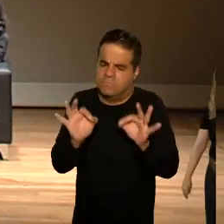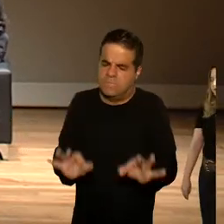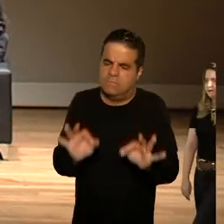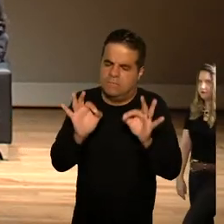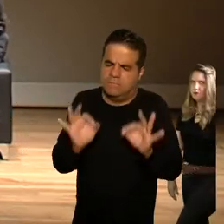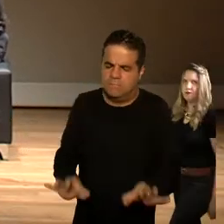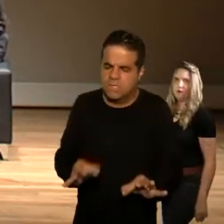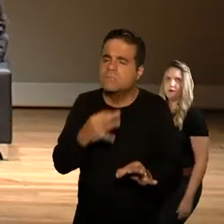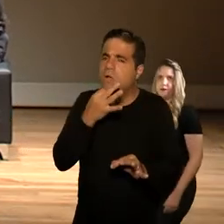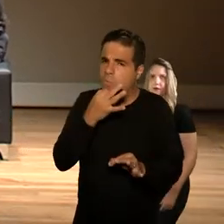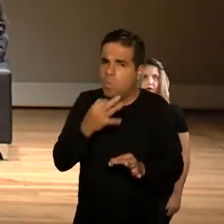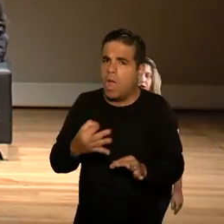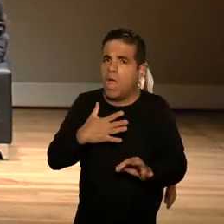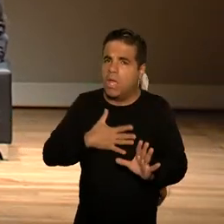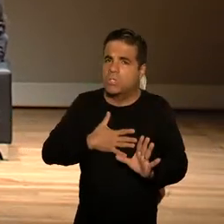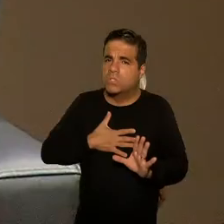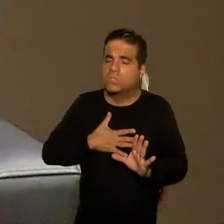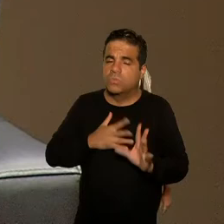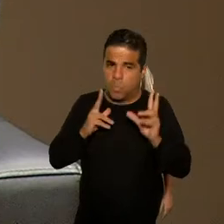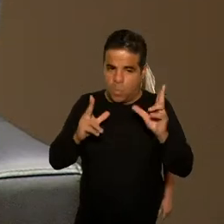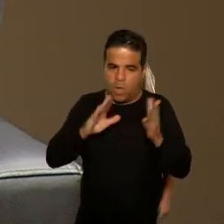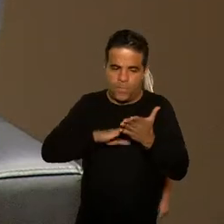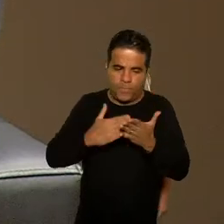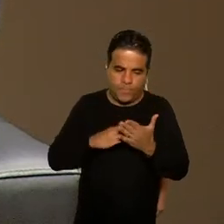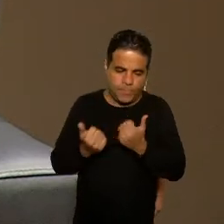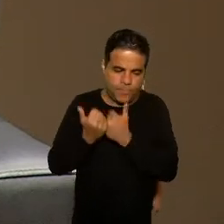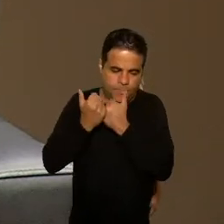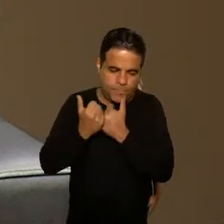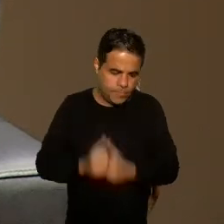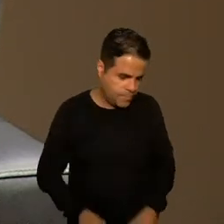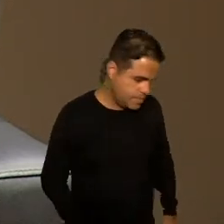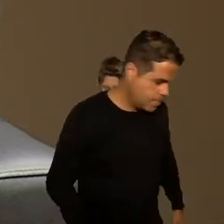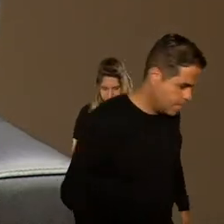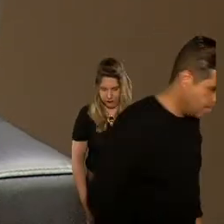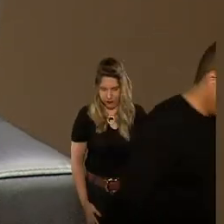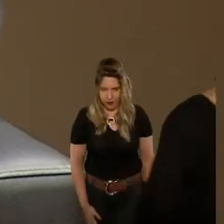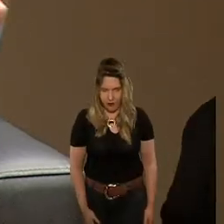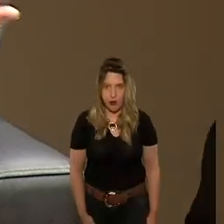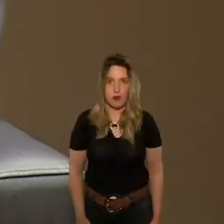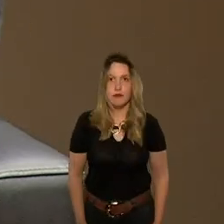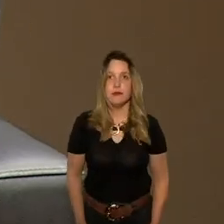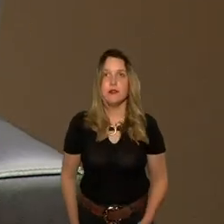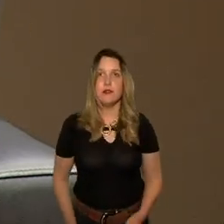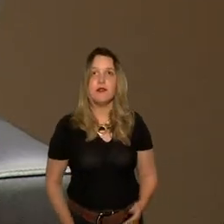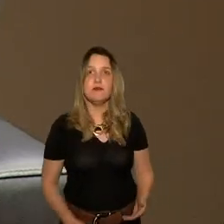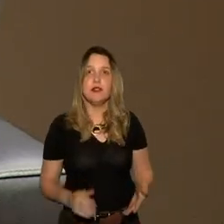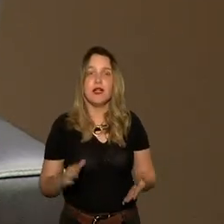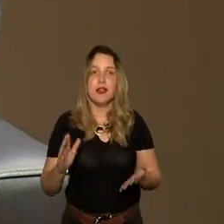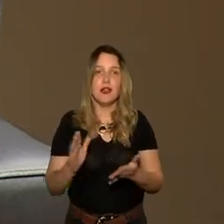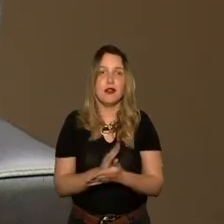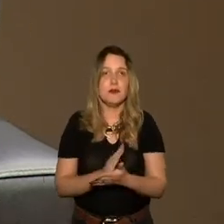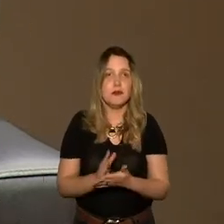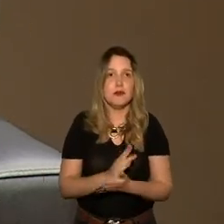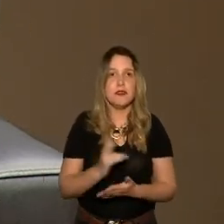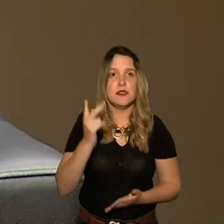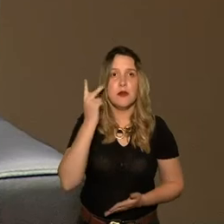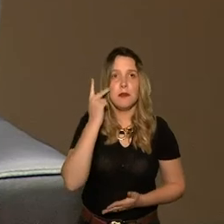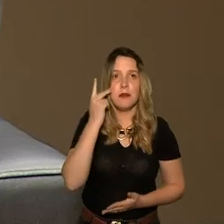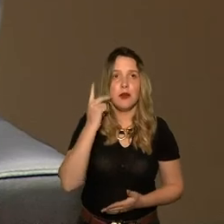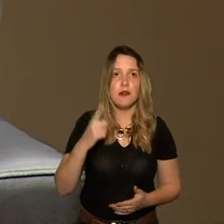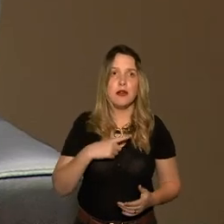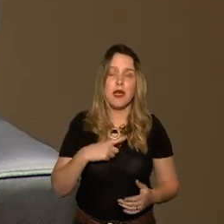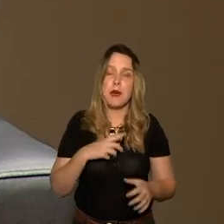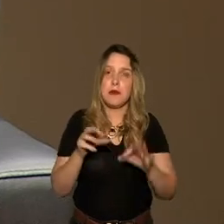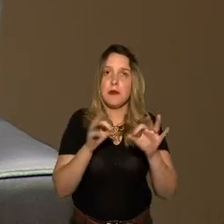que é Exposições como aqui o Sesc São Paulo tá promovendo né que inaugurou agora em agosto que